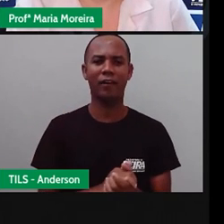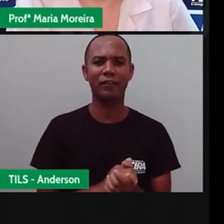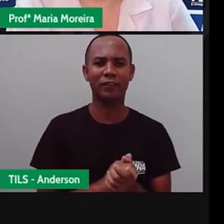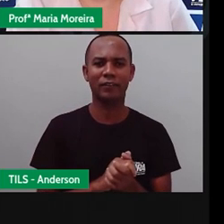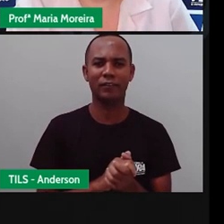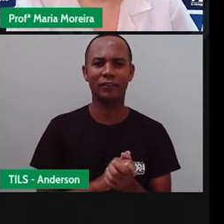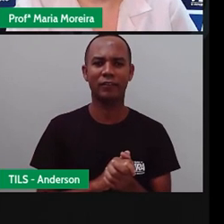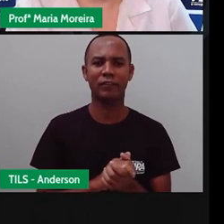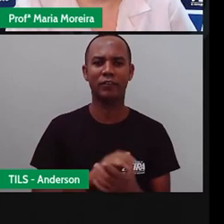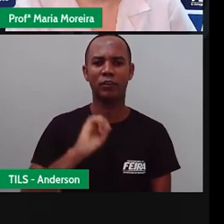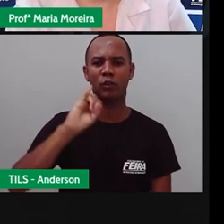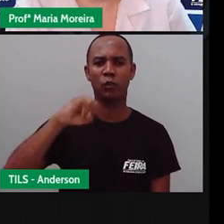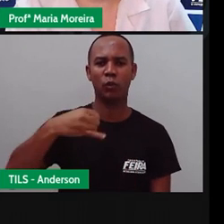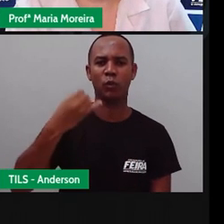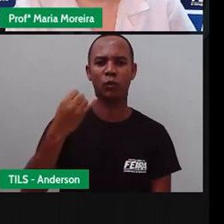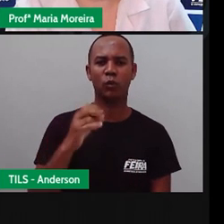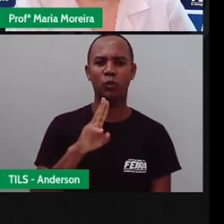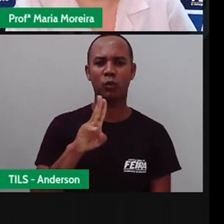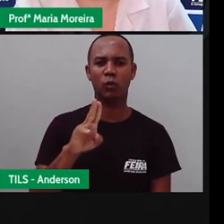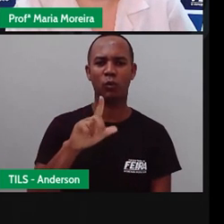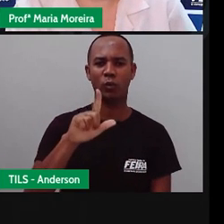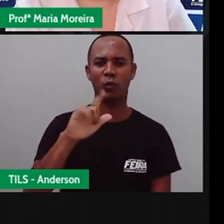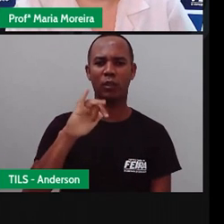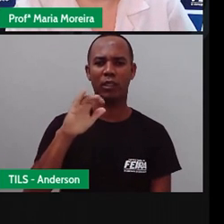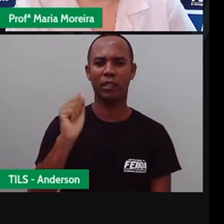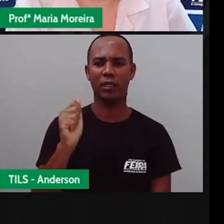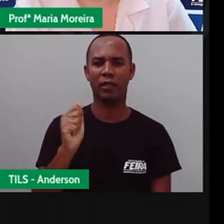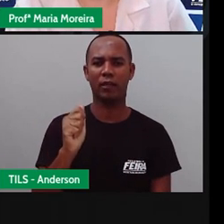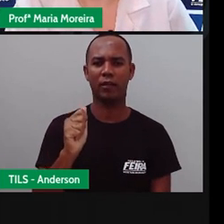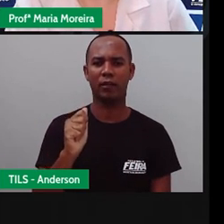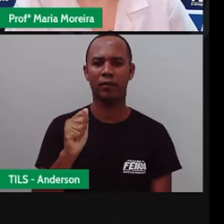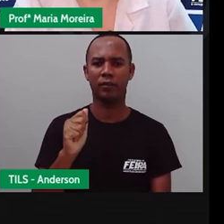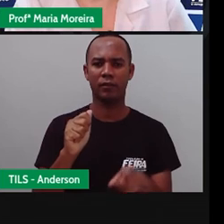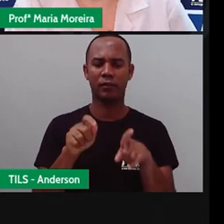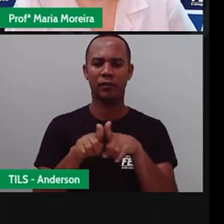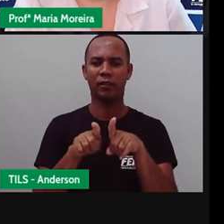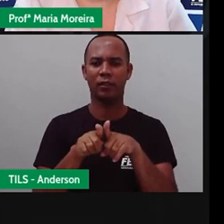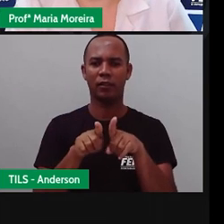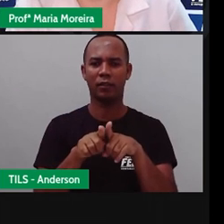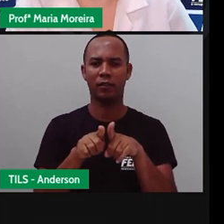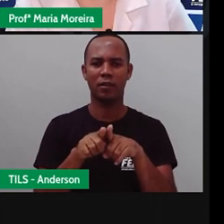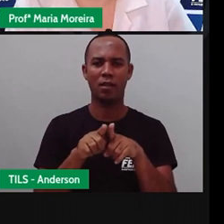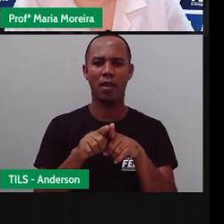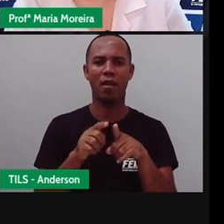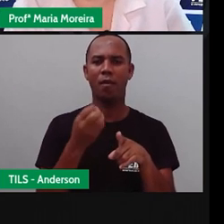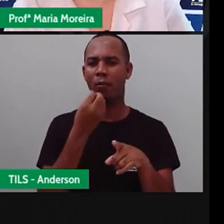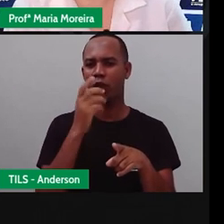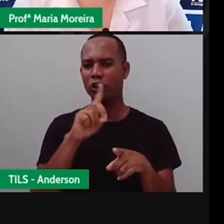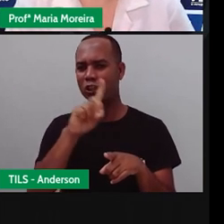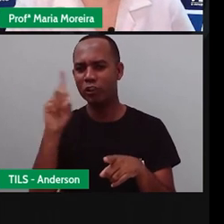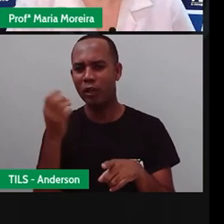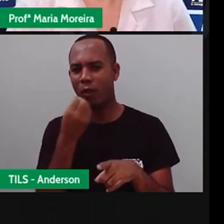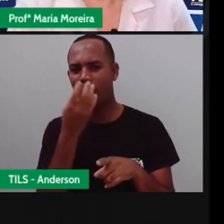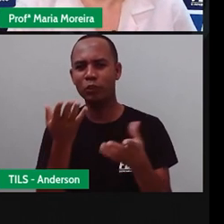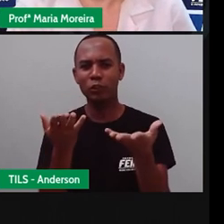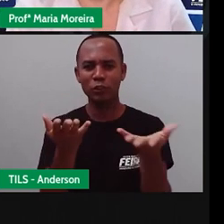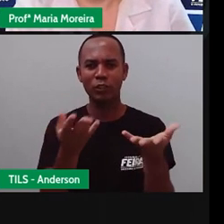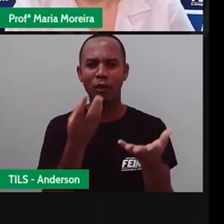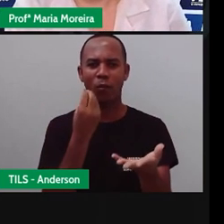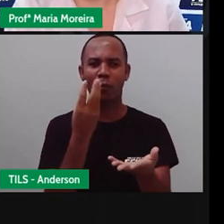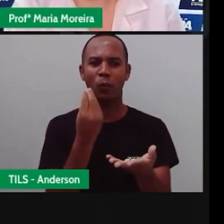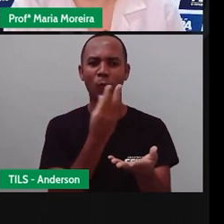Júlia Loyola também disse o seguinte Bom dia né Canal da Shelly também disse Bom dia Bom dia